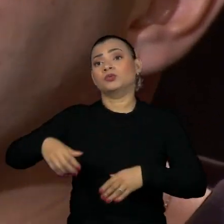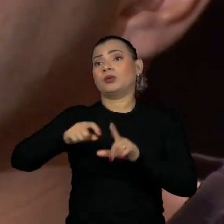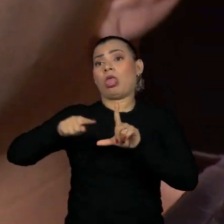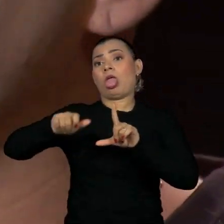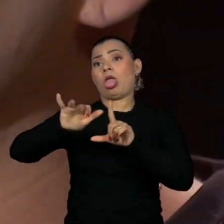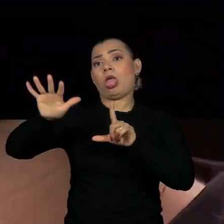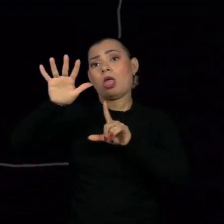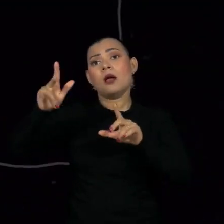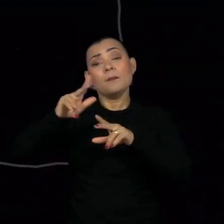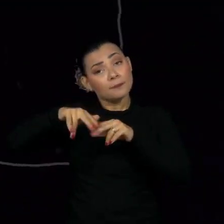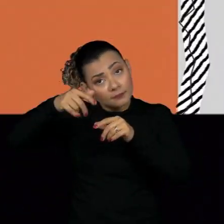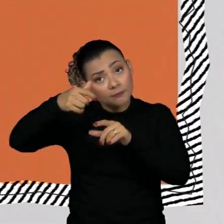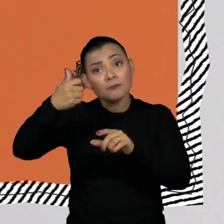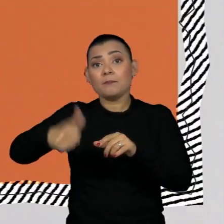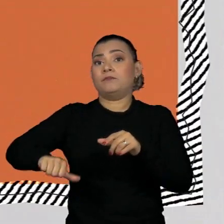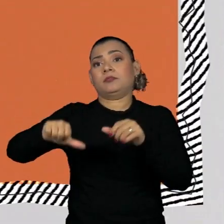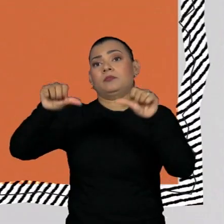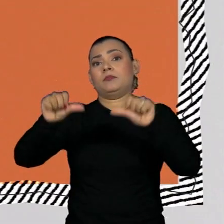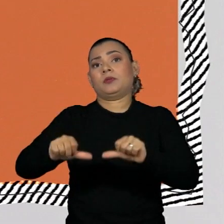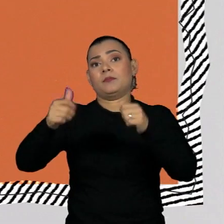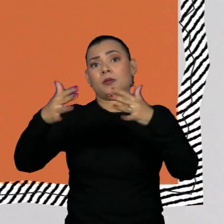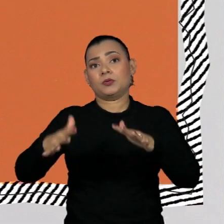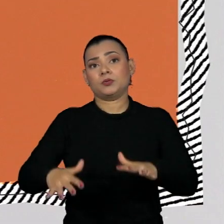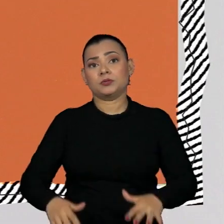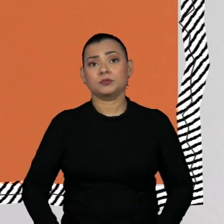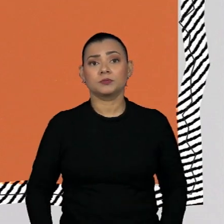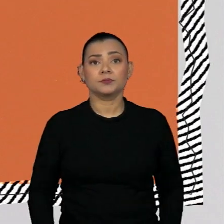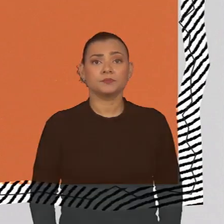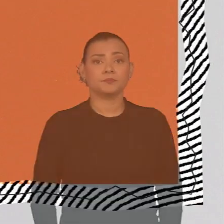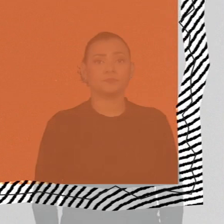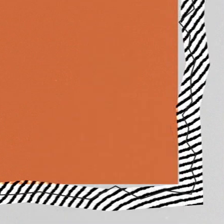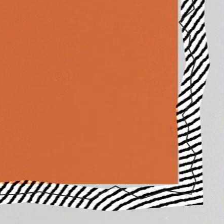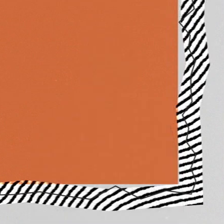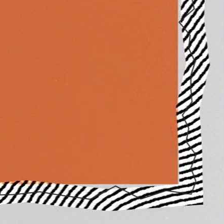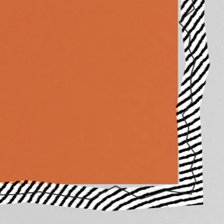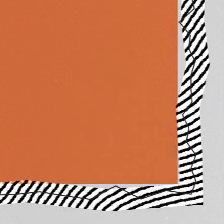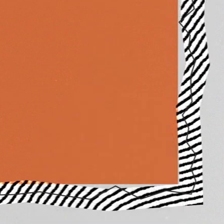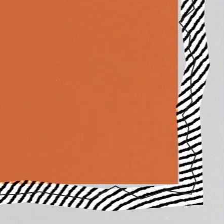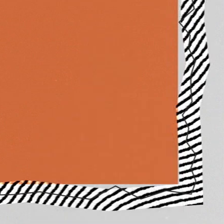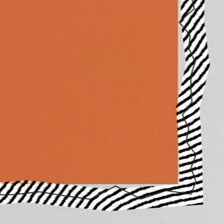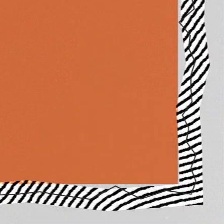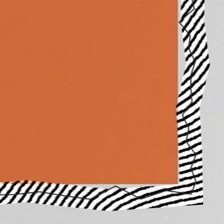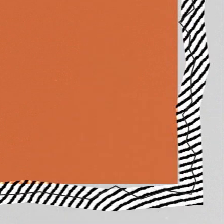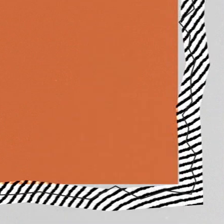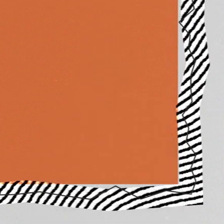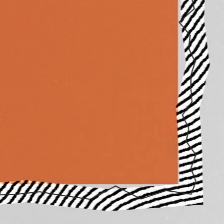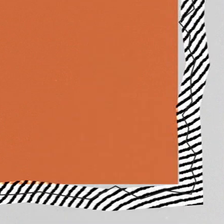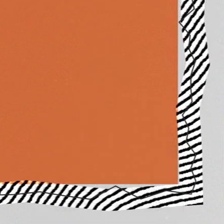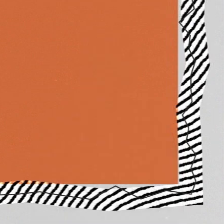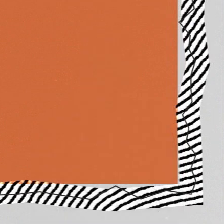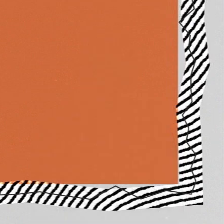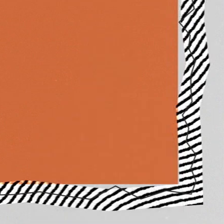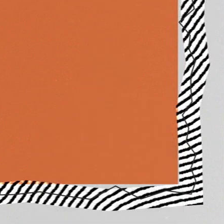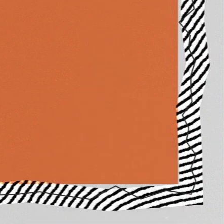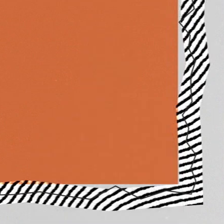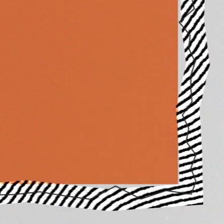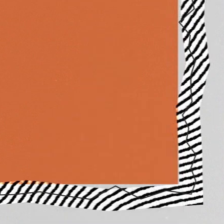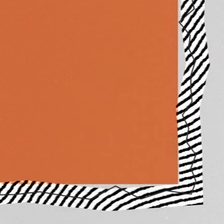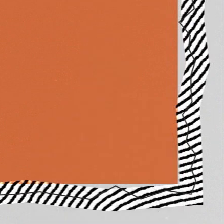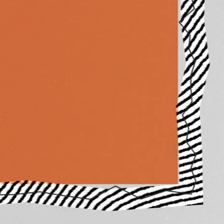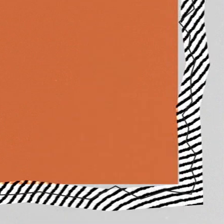pessoa que está recebendo a grana. Que é a janta? Comida chinesa. Mentira. É, por